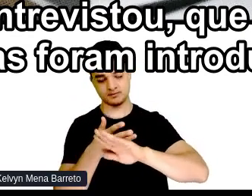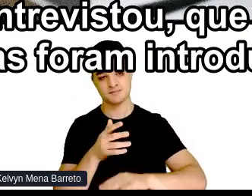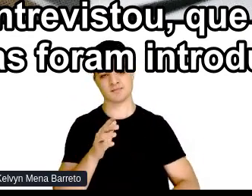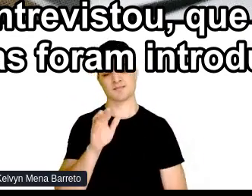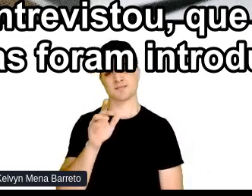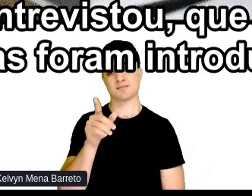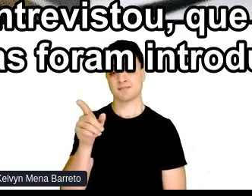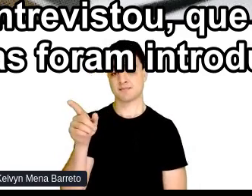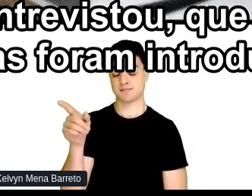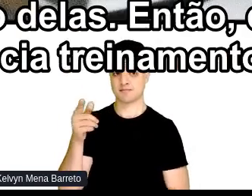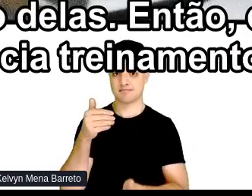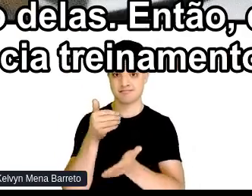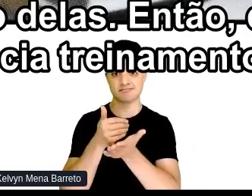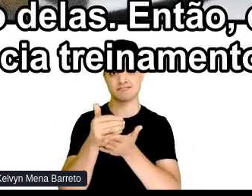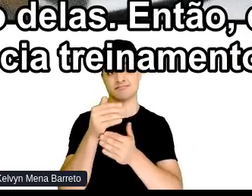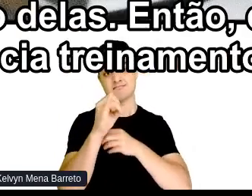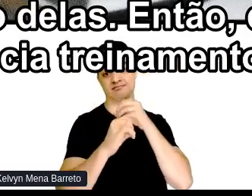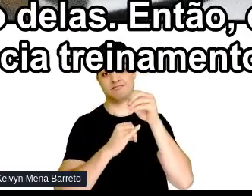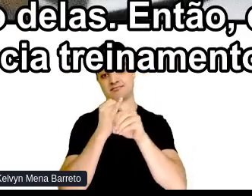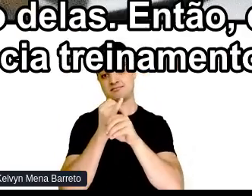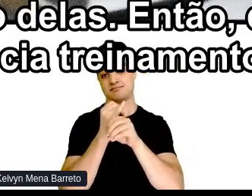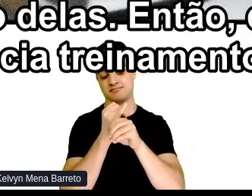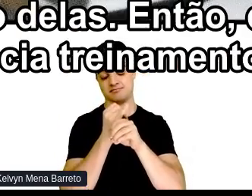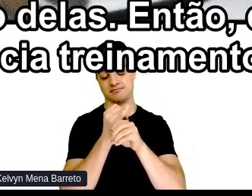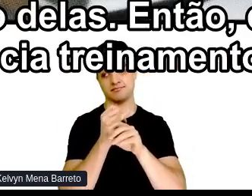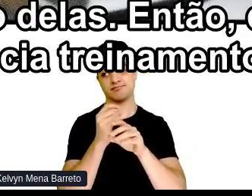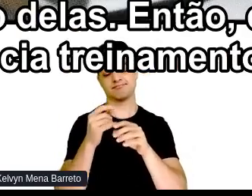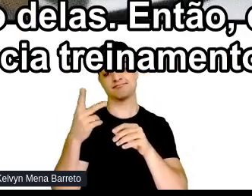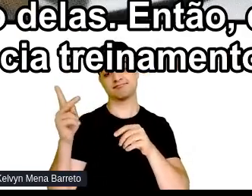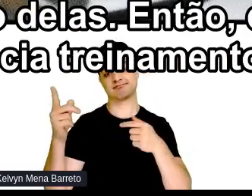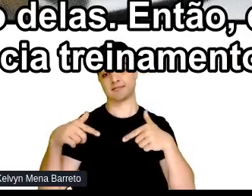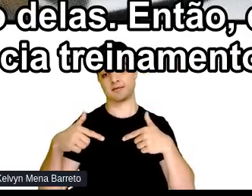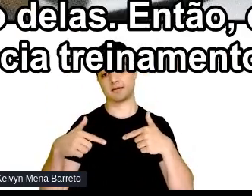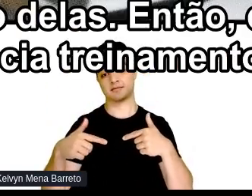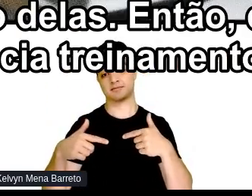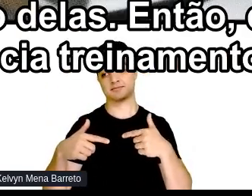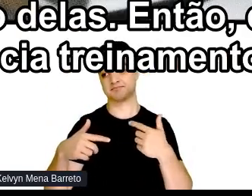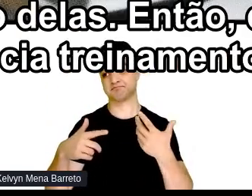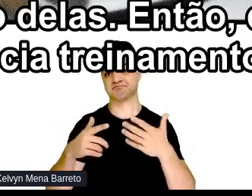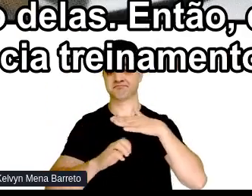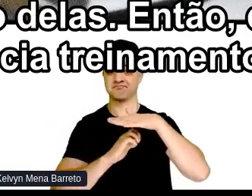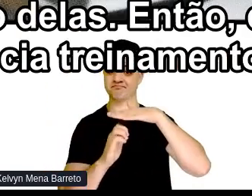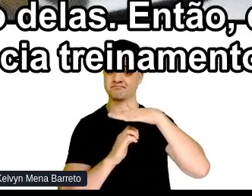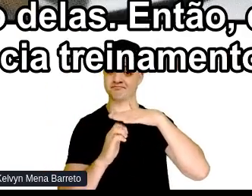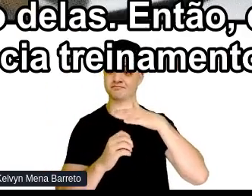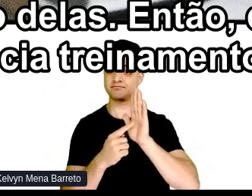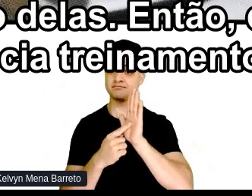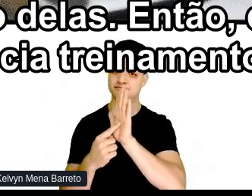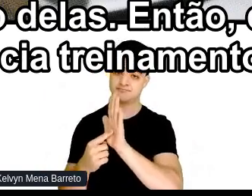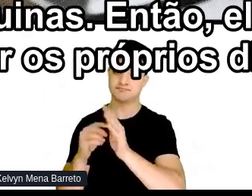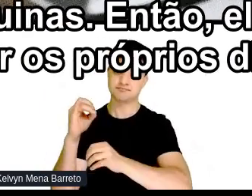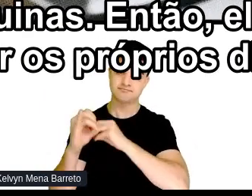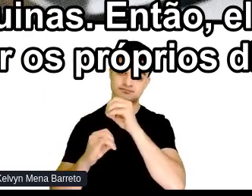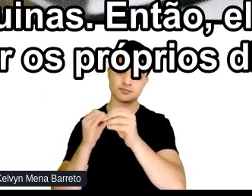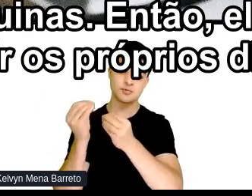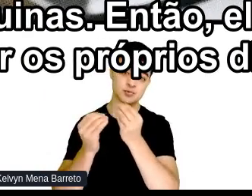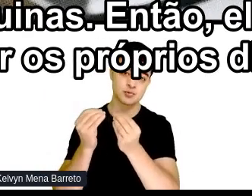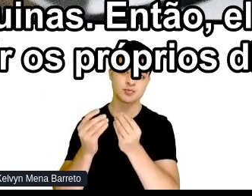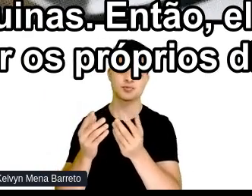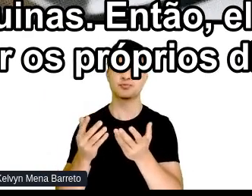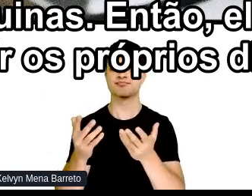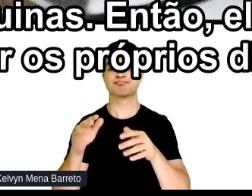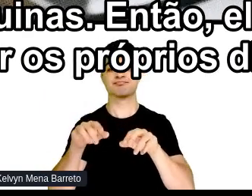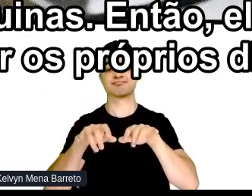terceira idade fazendo a atividade que eles gostam, ou então é uma questão de usabilidade mesmo, né? Então às vezes a linguagem do produto ou